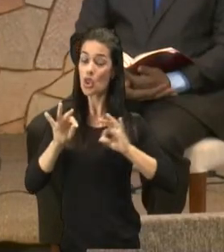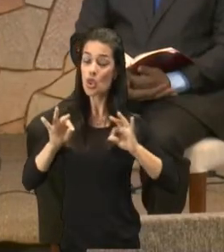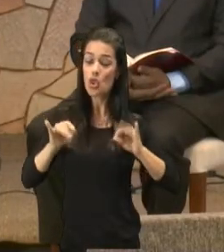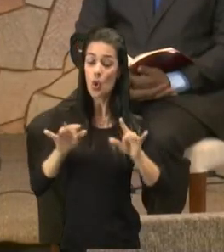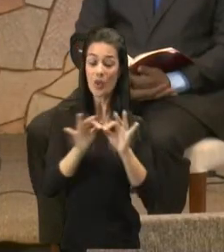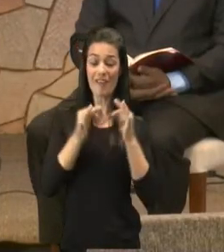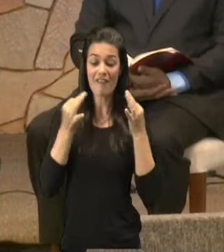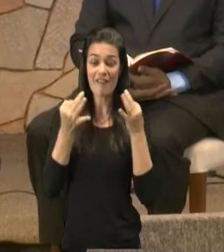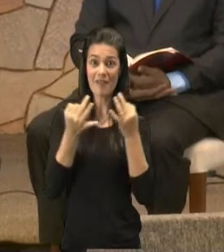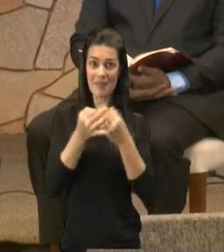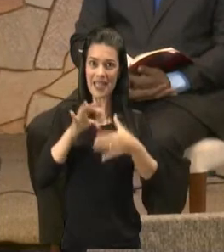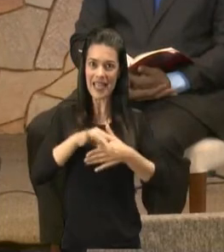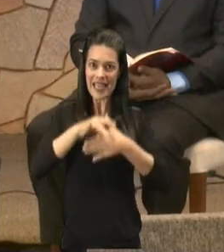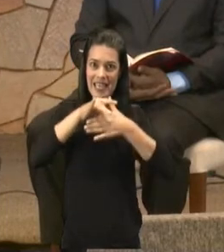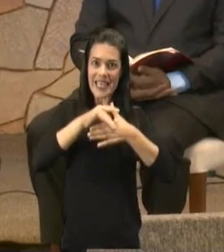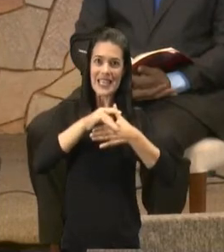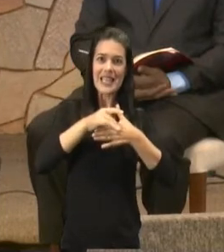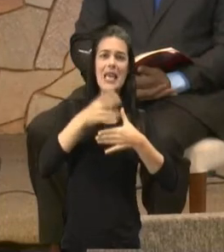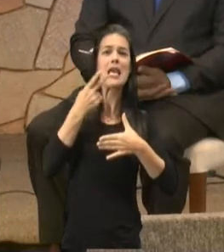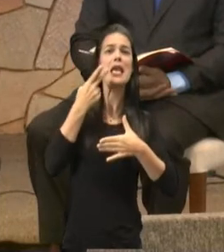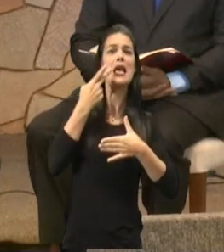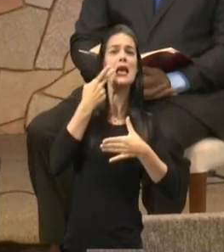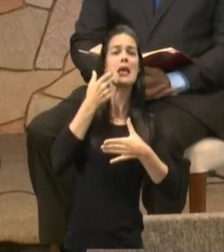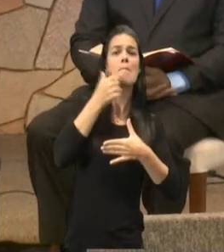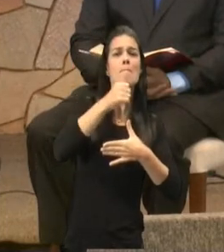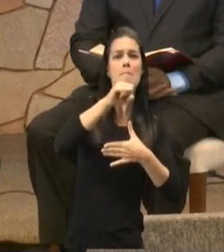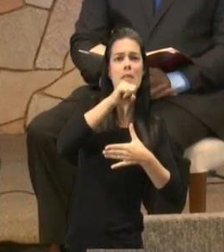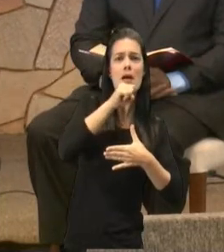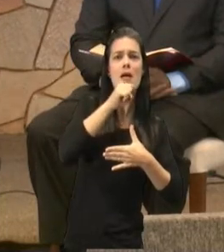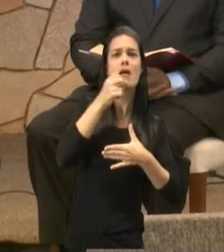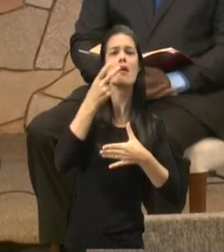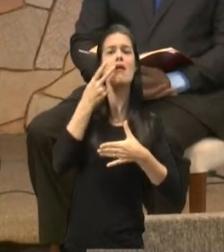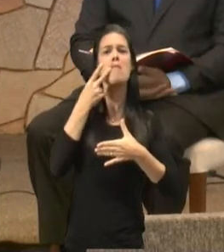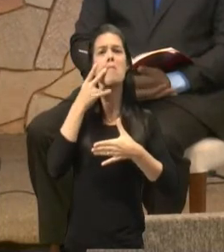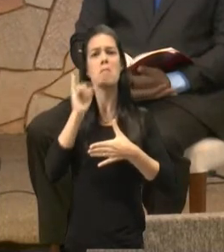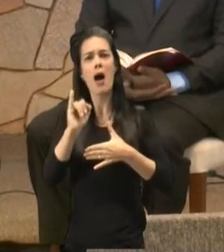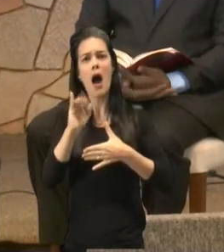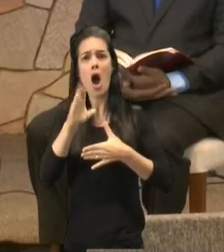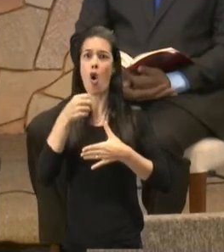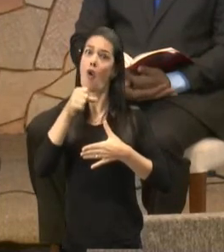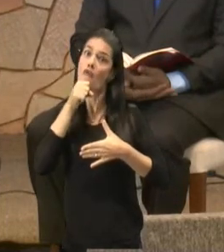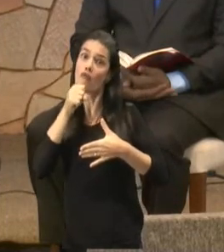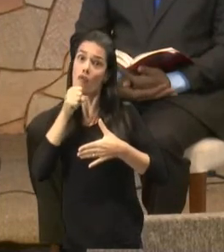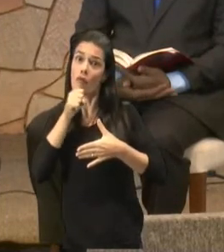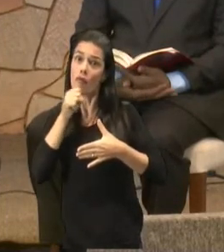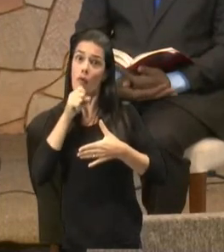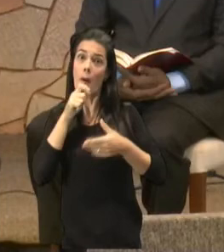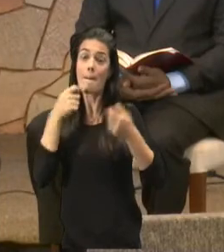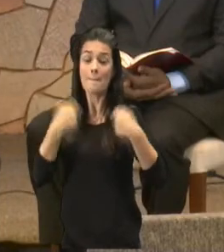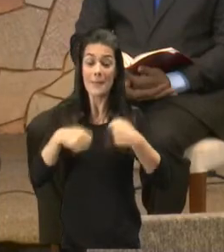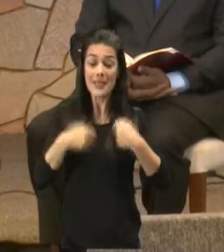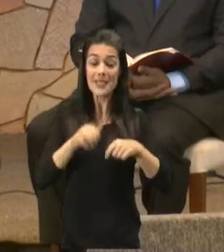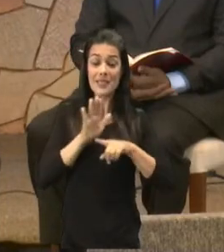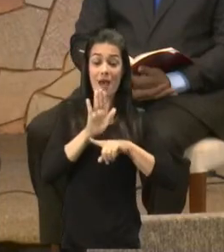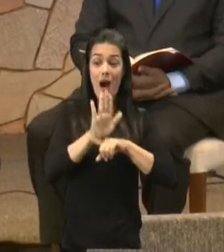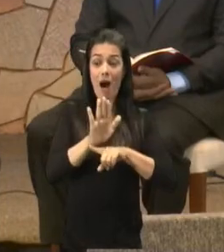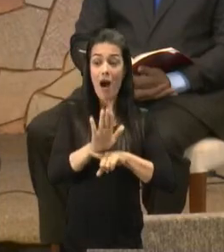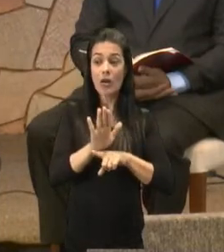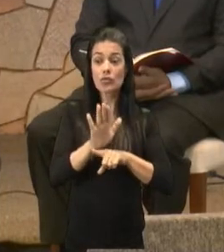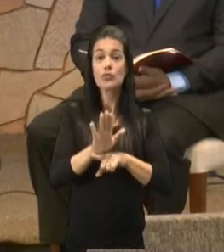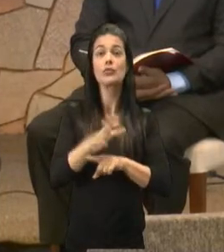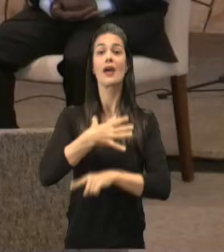neste projeto de família, nesta condução dos filhos. Eu gostaria que nesta manhã